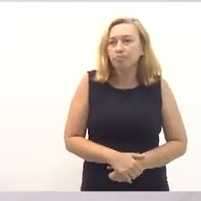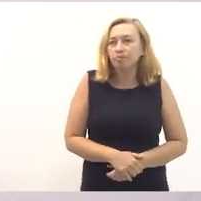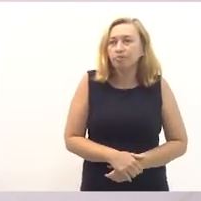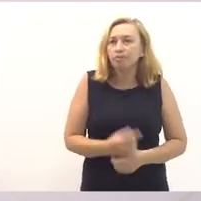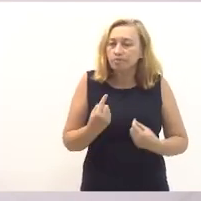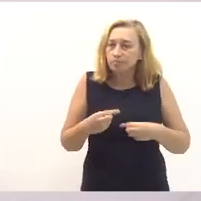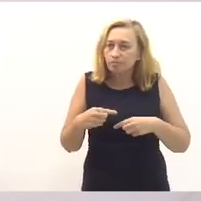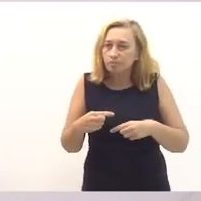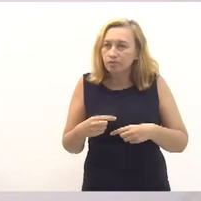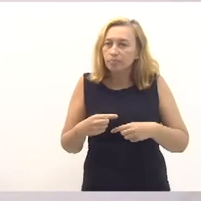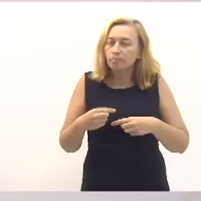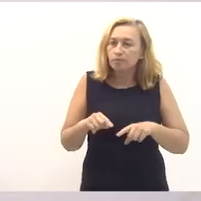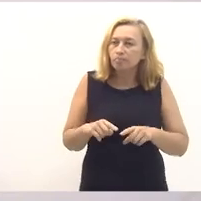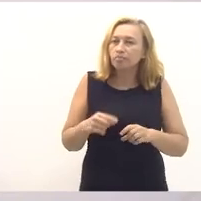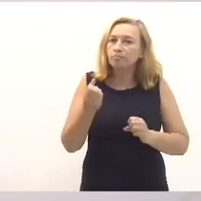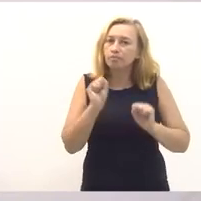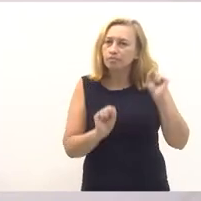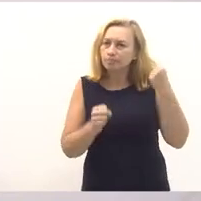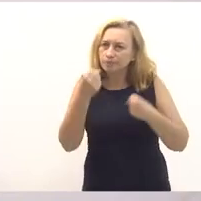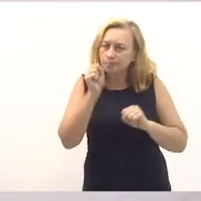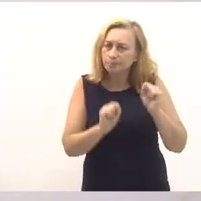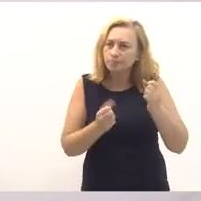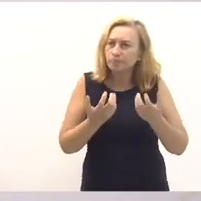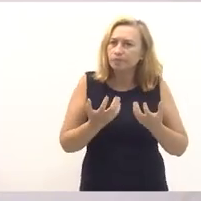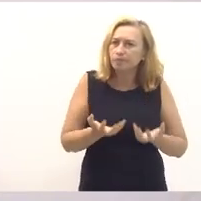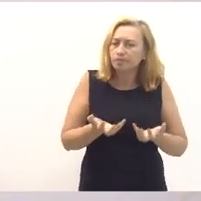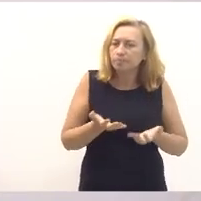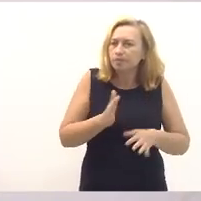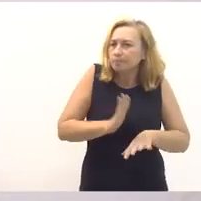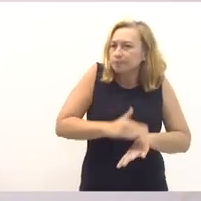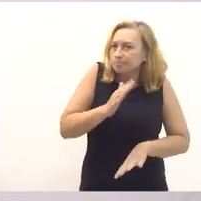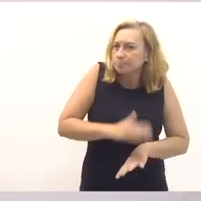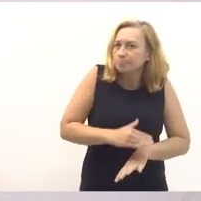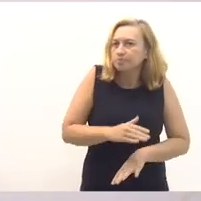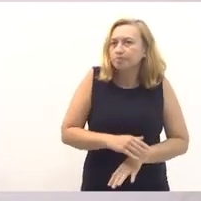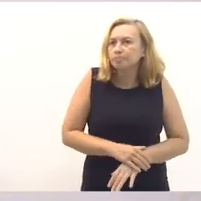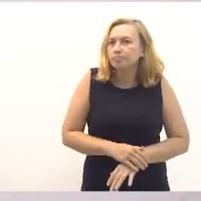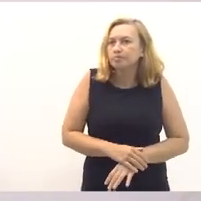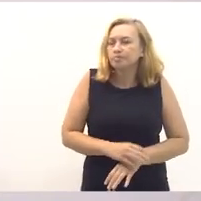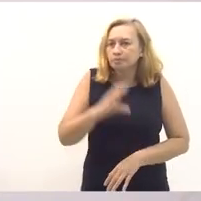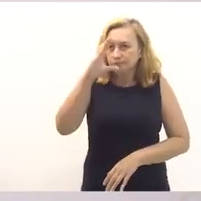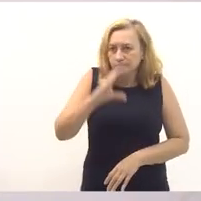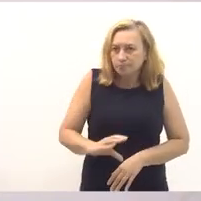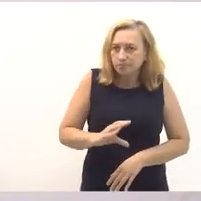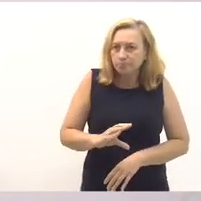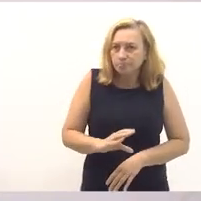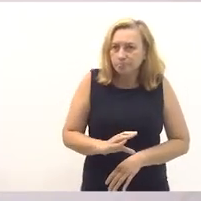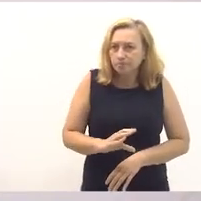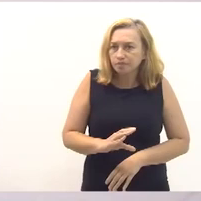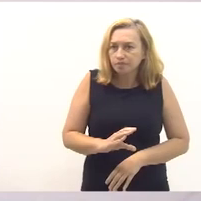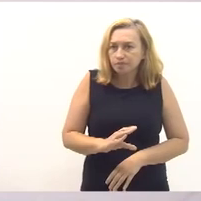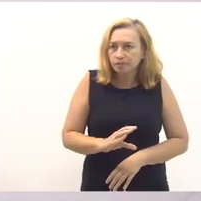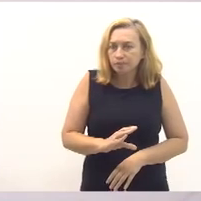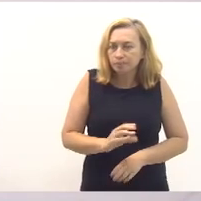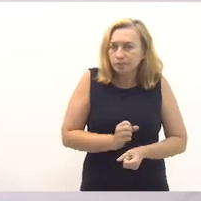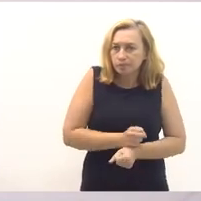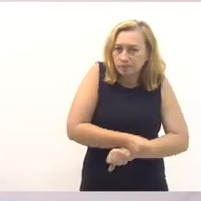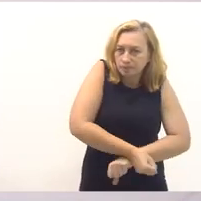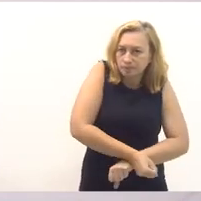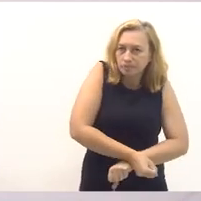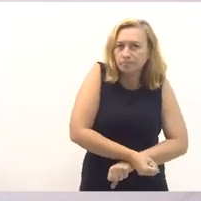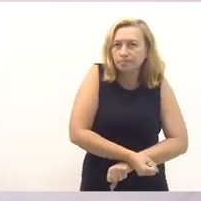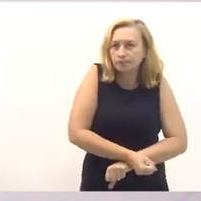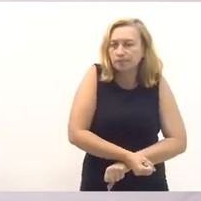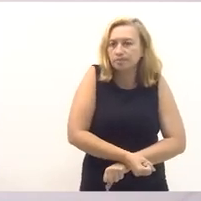combater essa indústria que quer cada vez mais botar o cidadão na posição de escravo